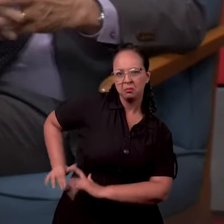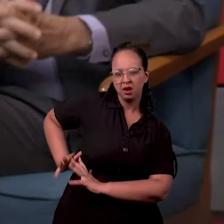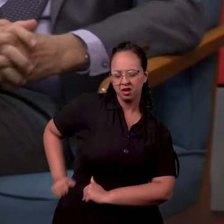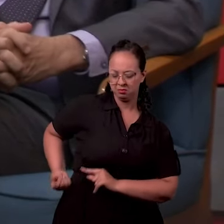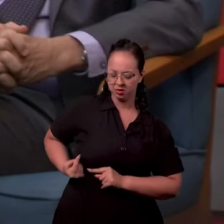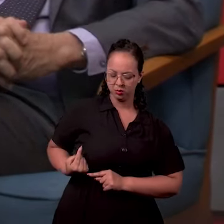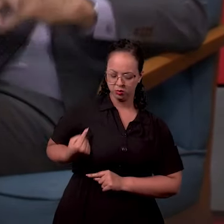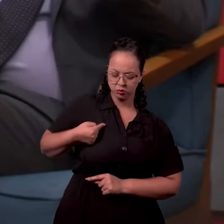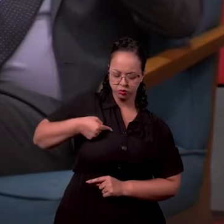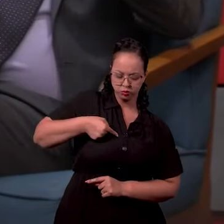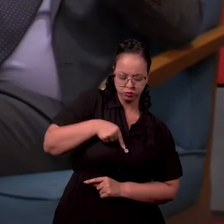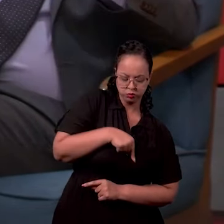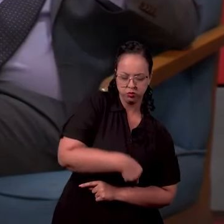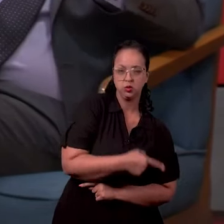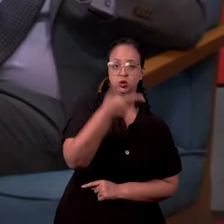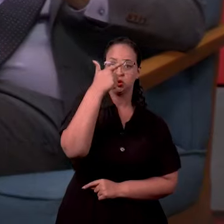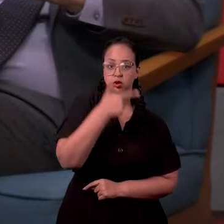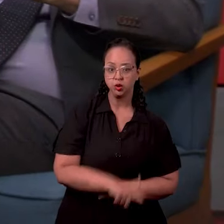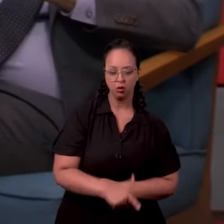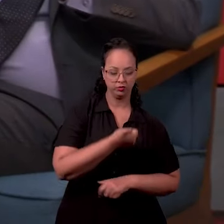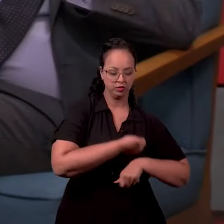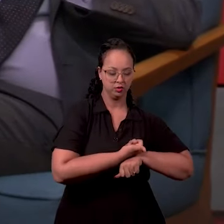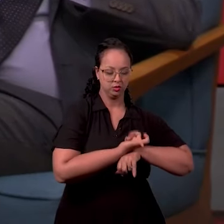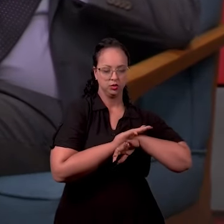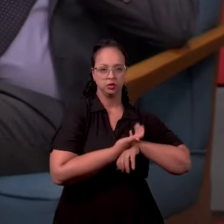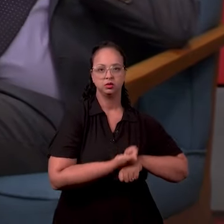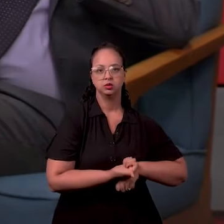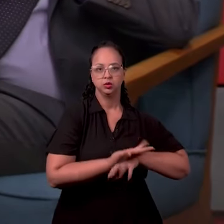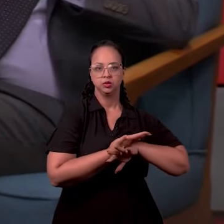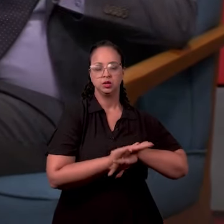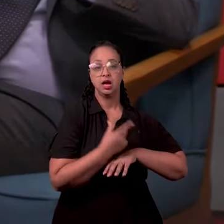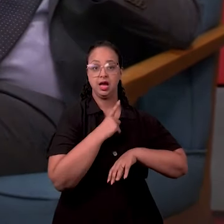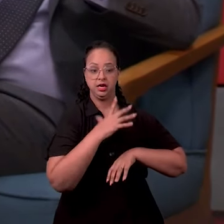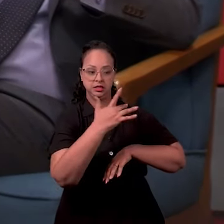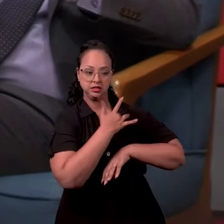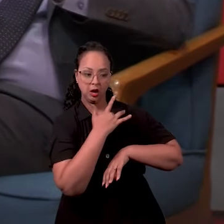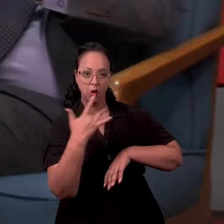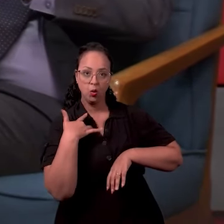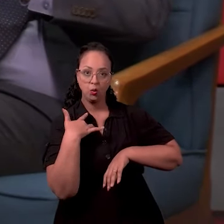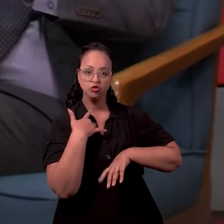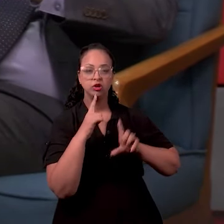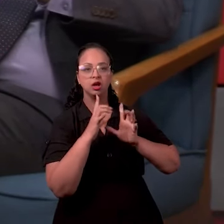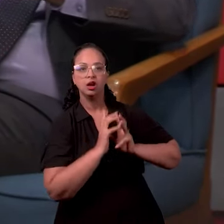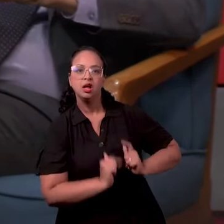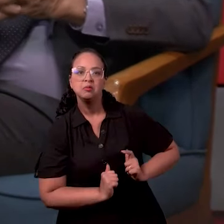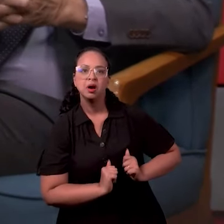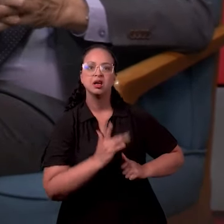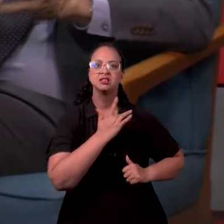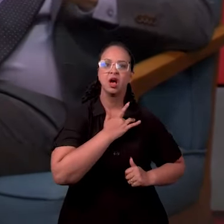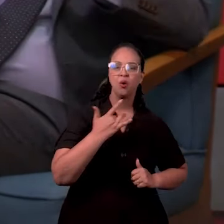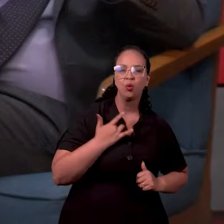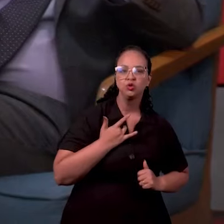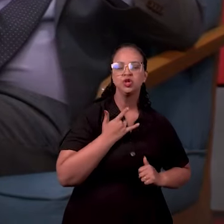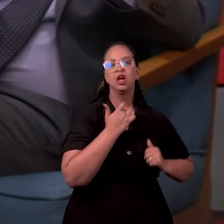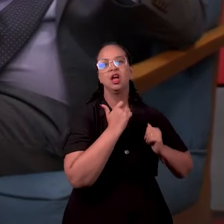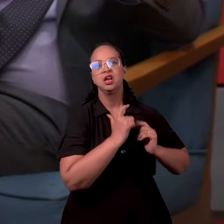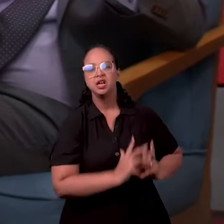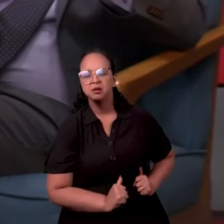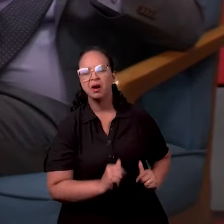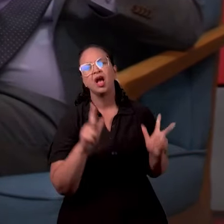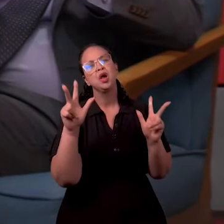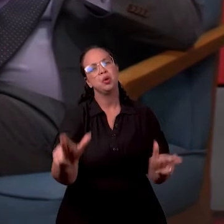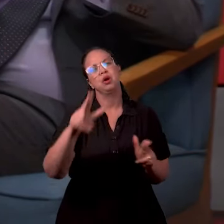volta. Então, o sangue, ele é responsável porque dentro do corpo ele nutre e purifica. O Espírito Santo